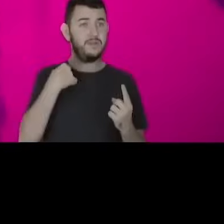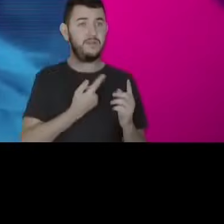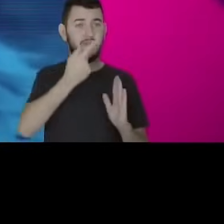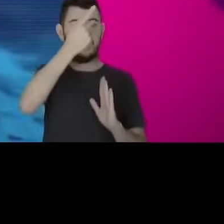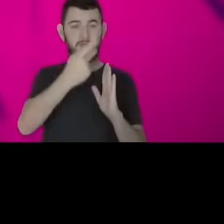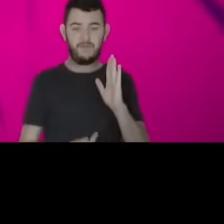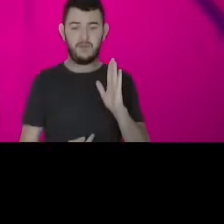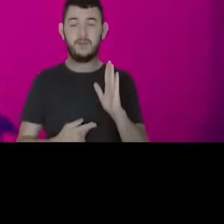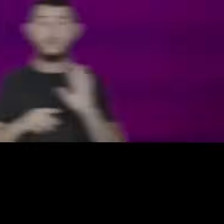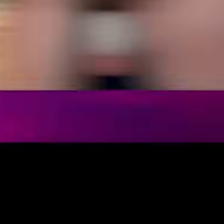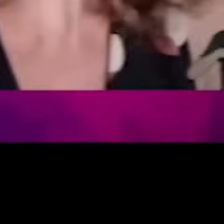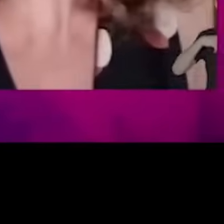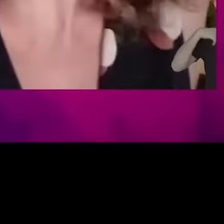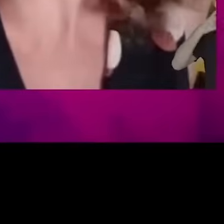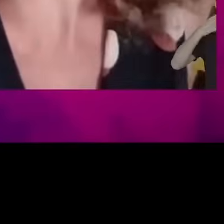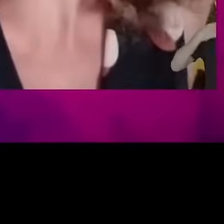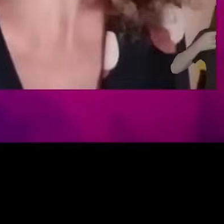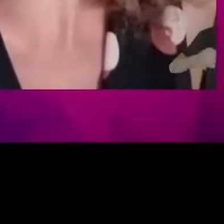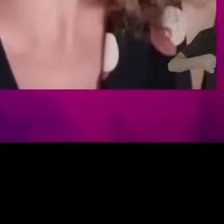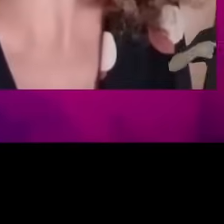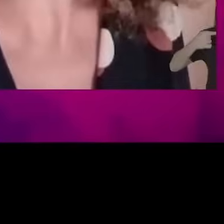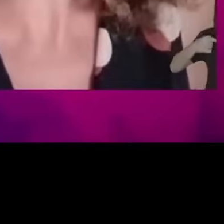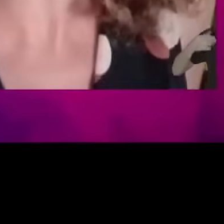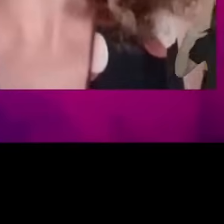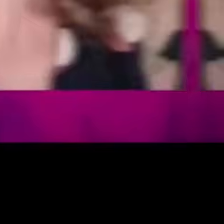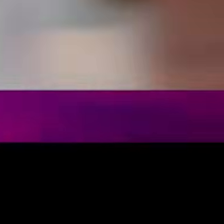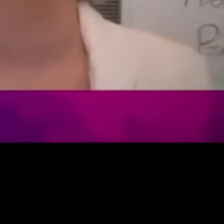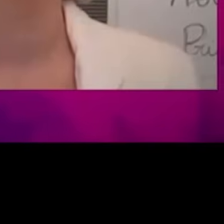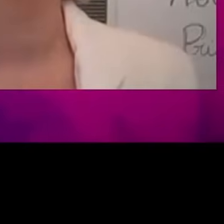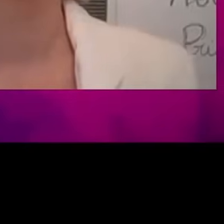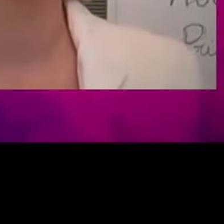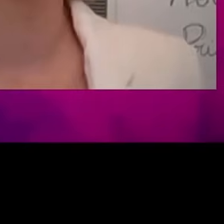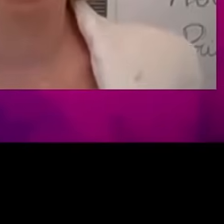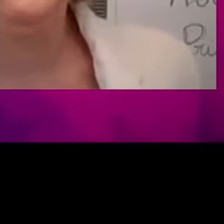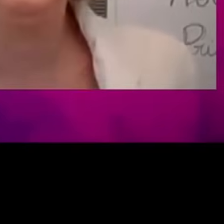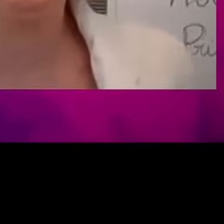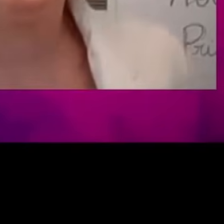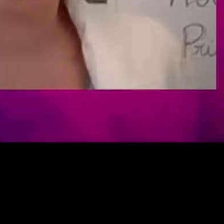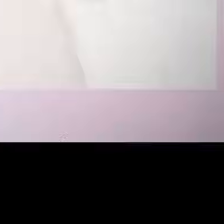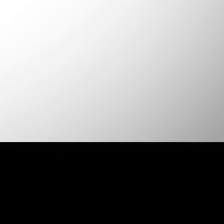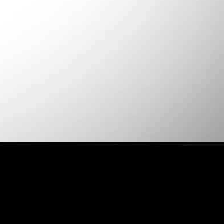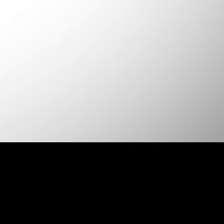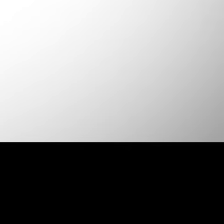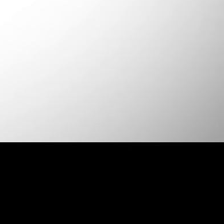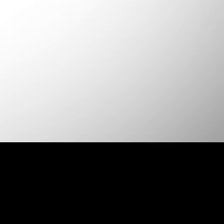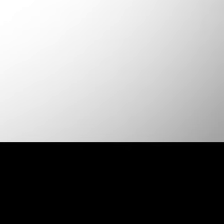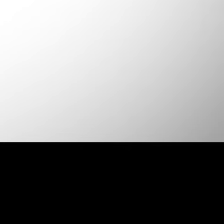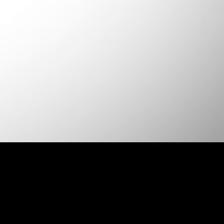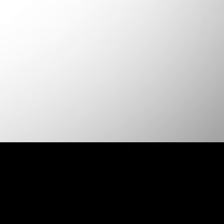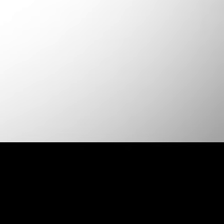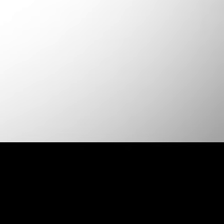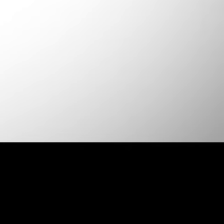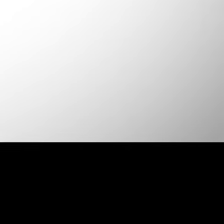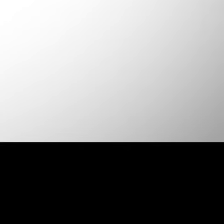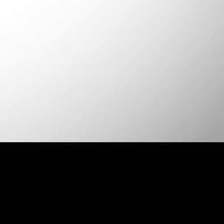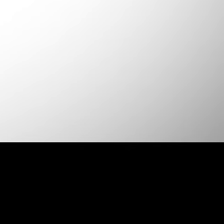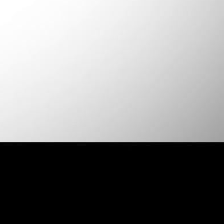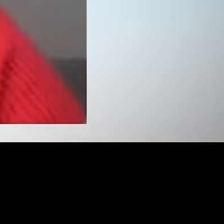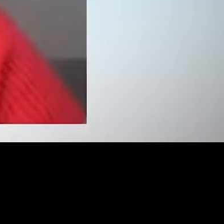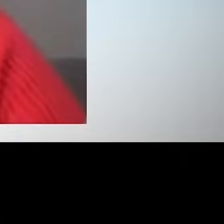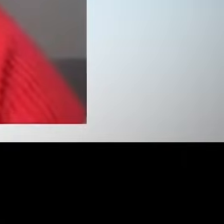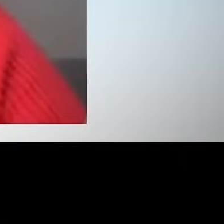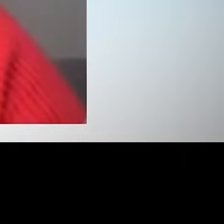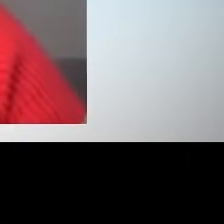Daquelas que votam, das que se candidatam e das eleitas. Porque no Brasil da